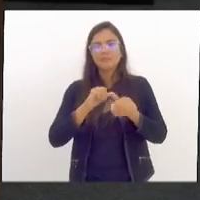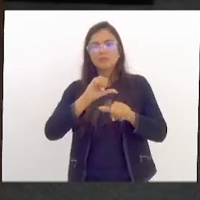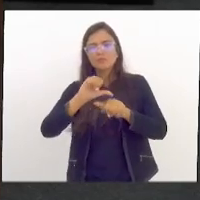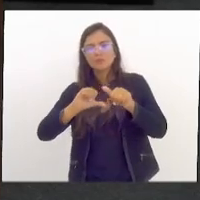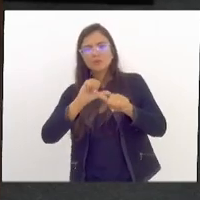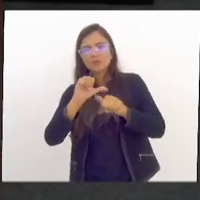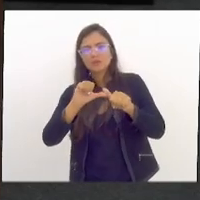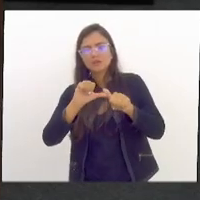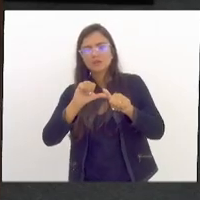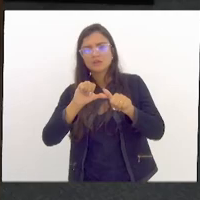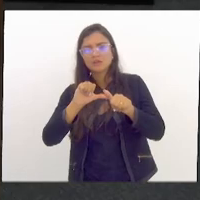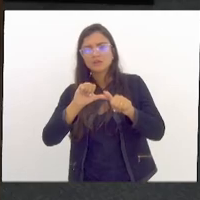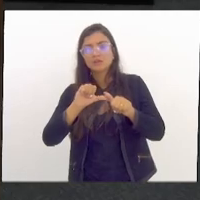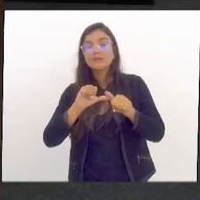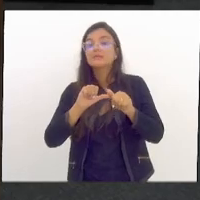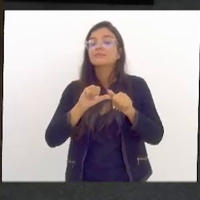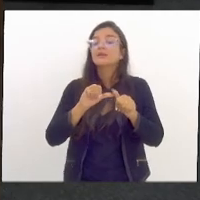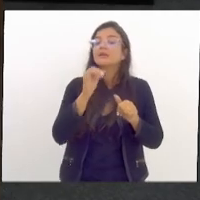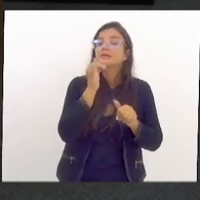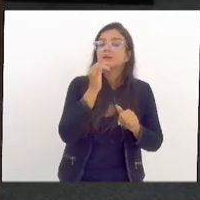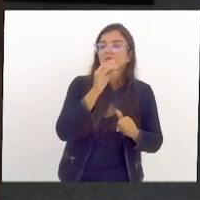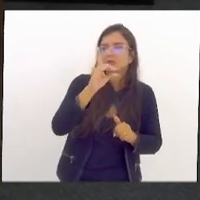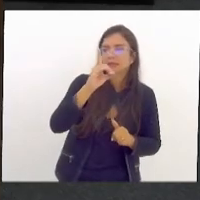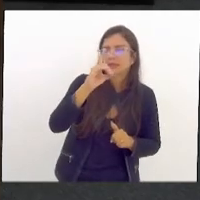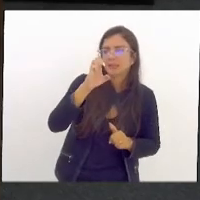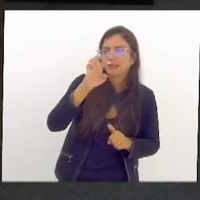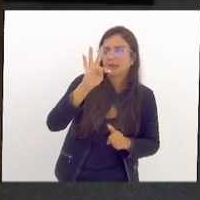para sempre que for possível.